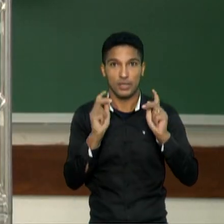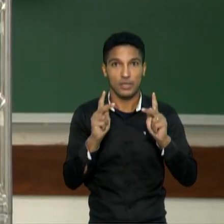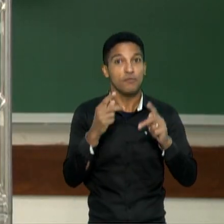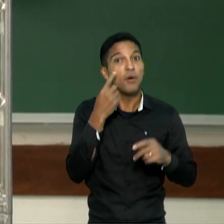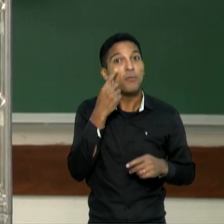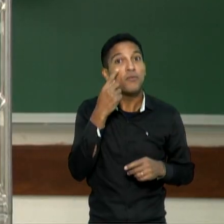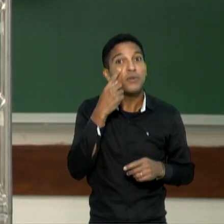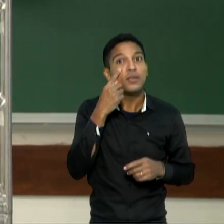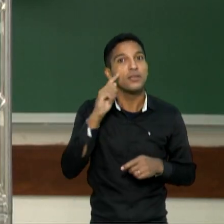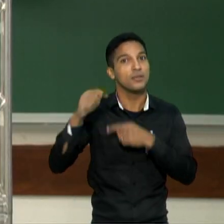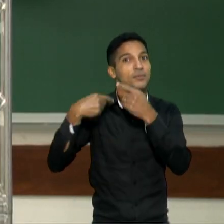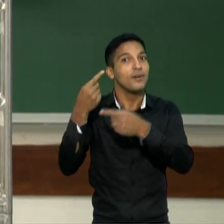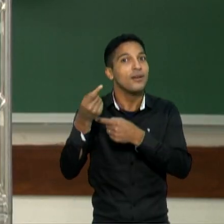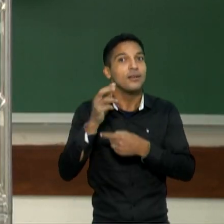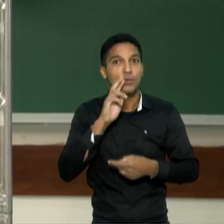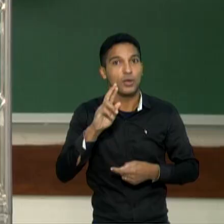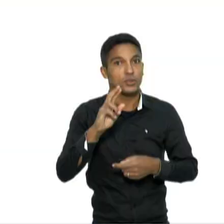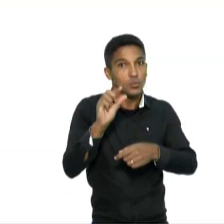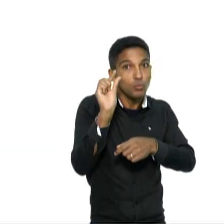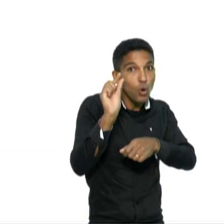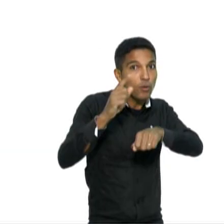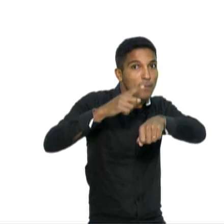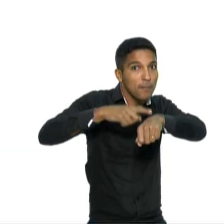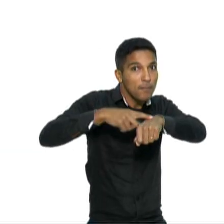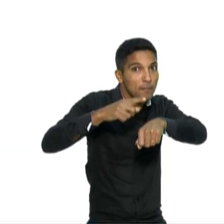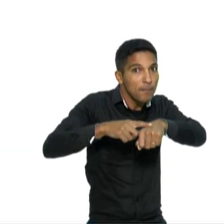já voltamos com a correção. Valeu?